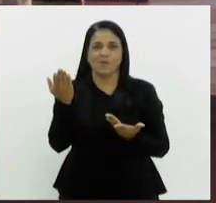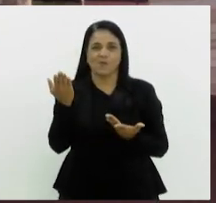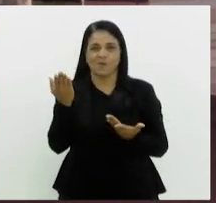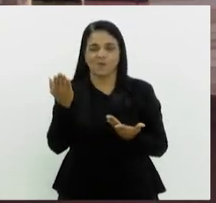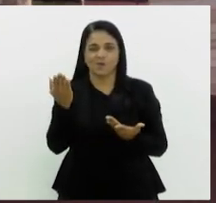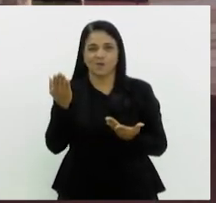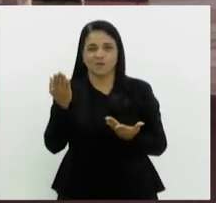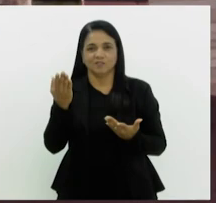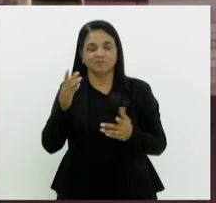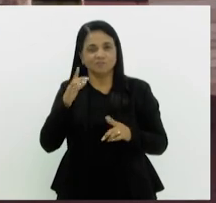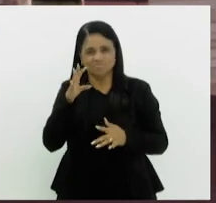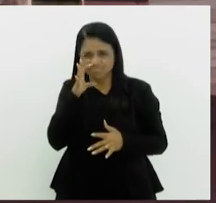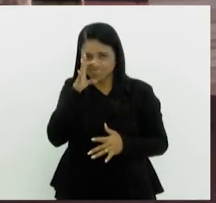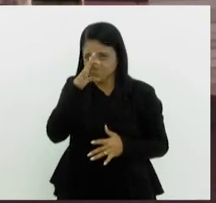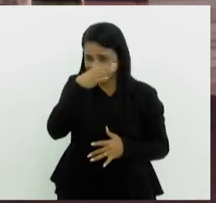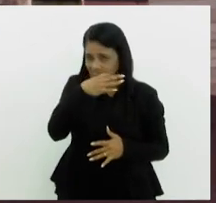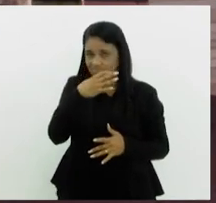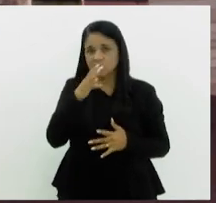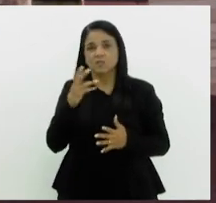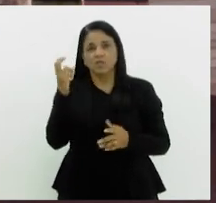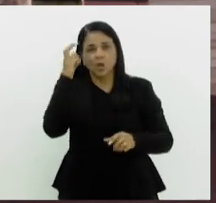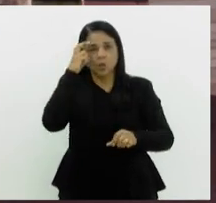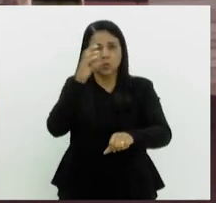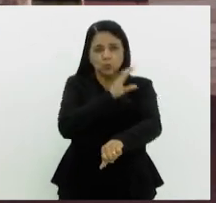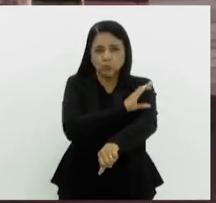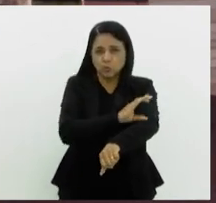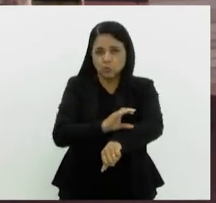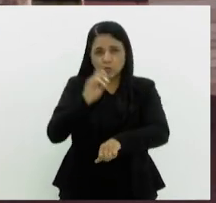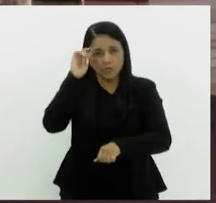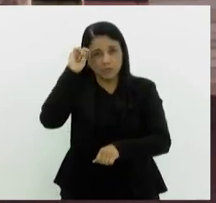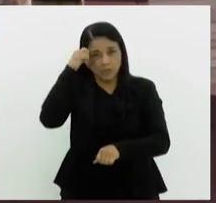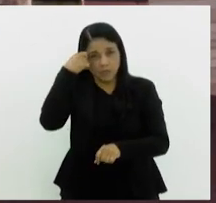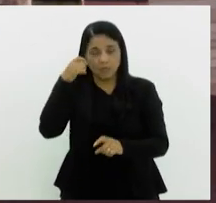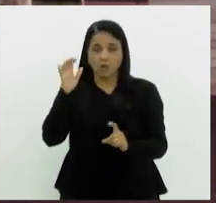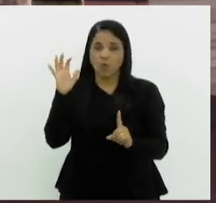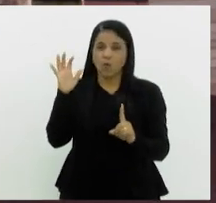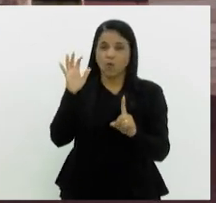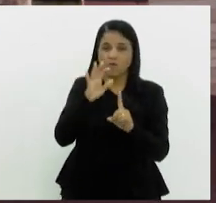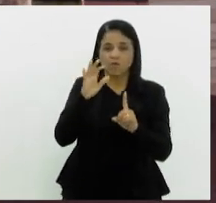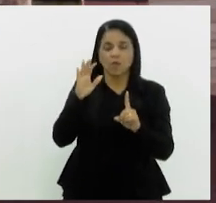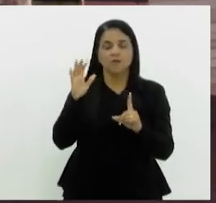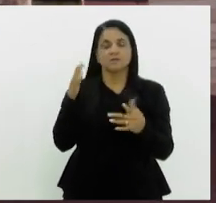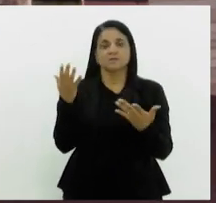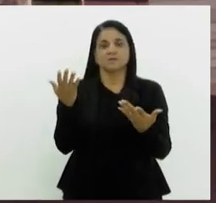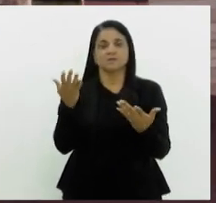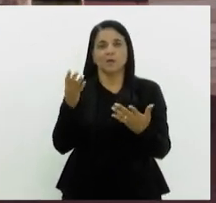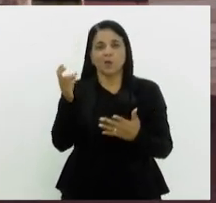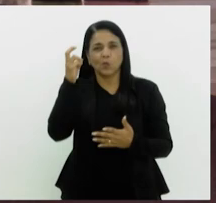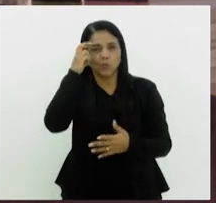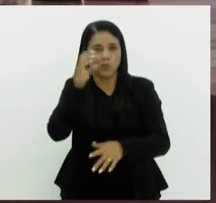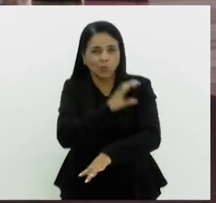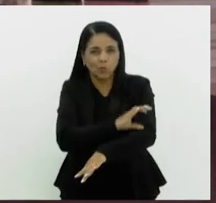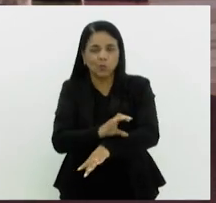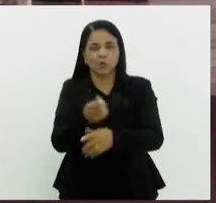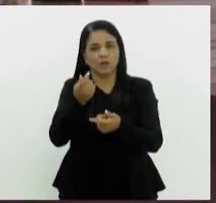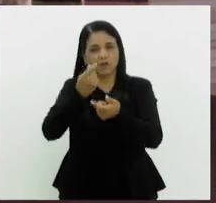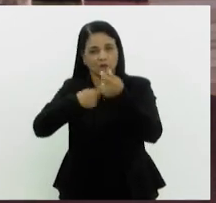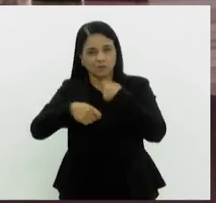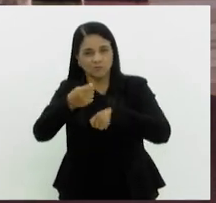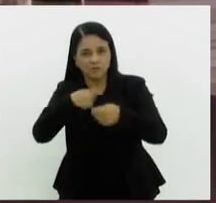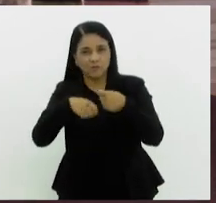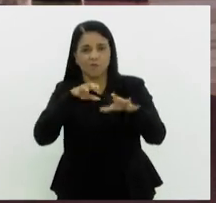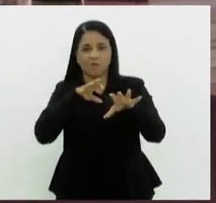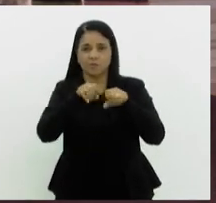manifestação de resistência da cultura negra com influência na cultura, na economia, na